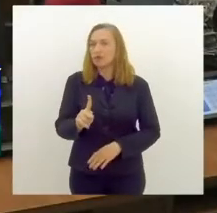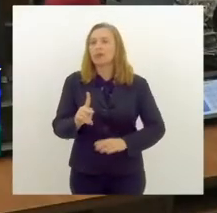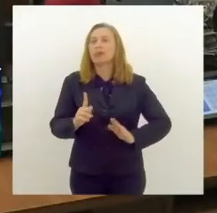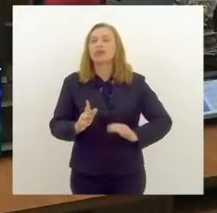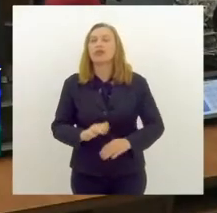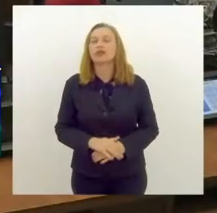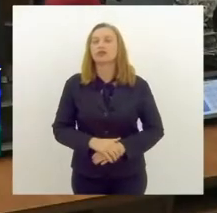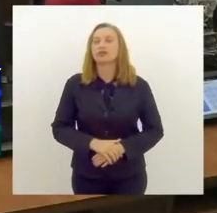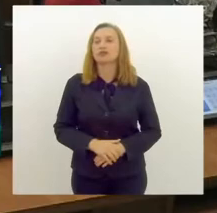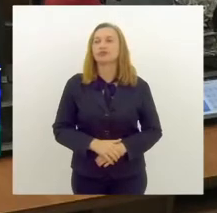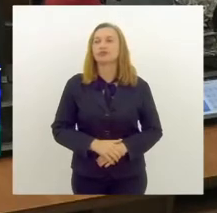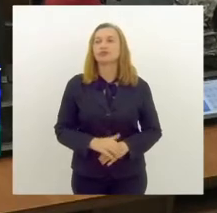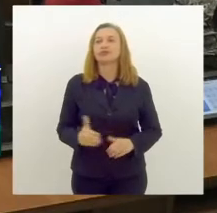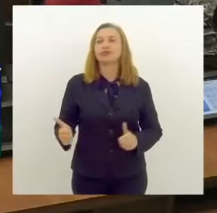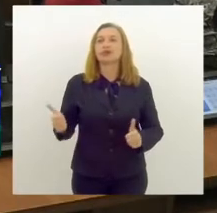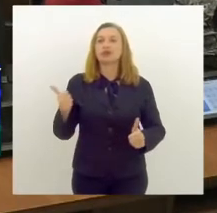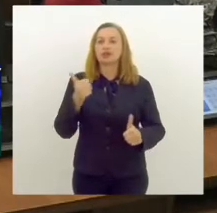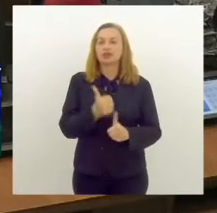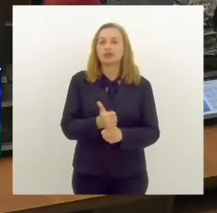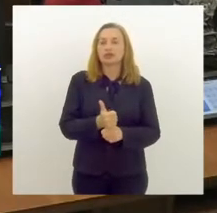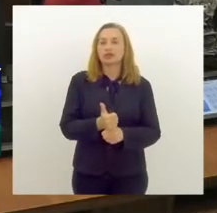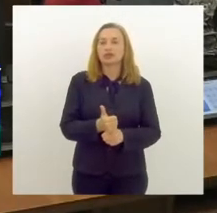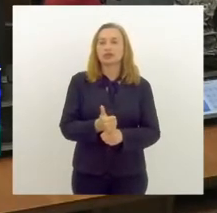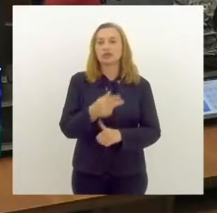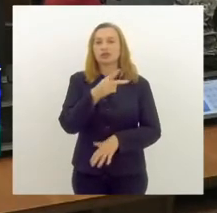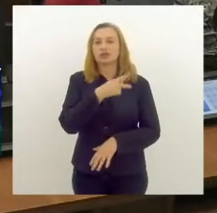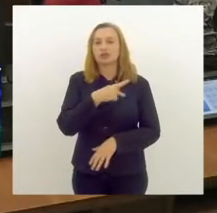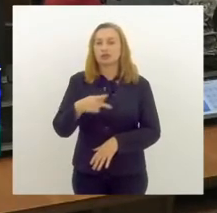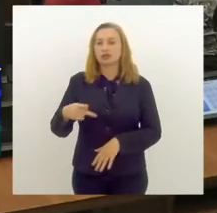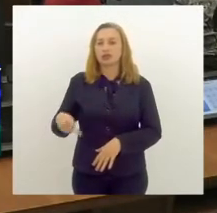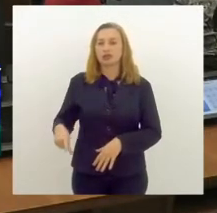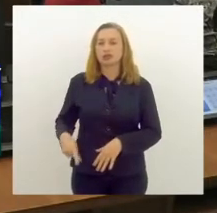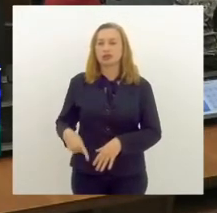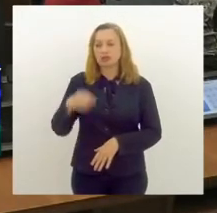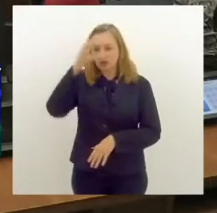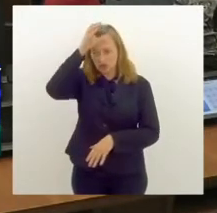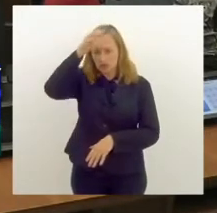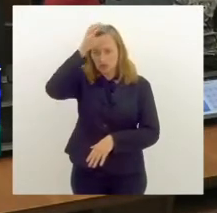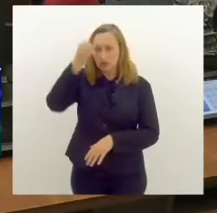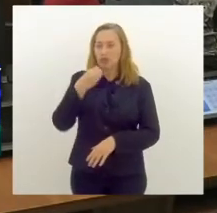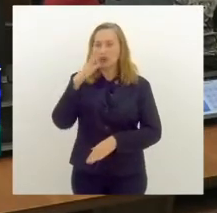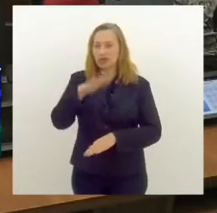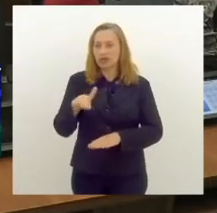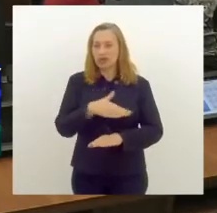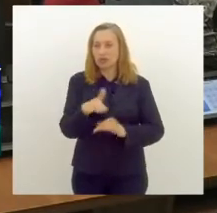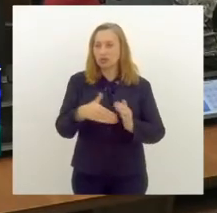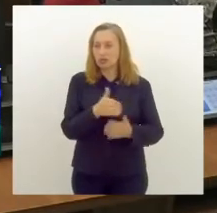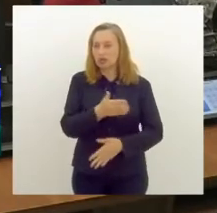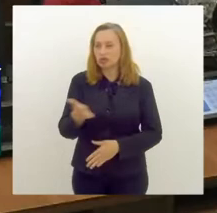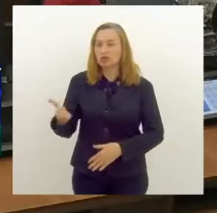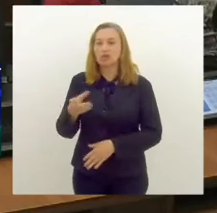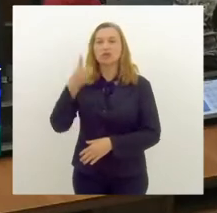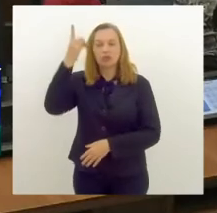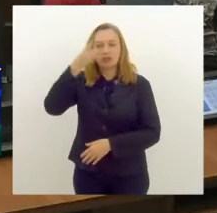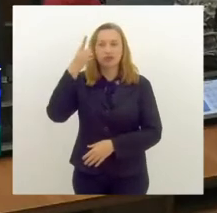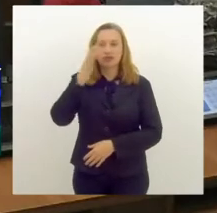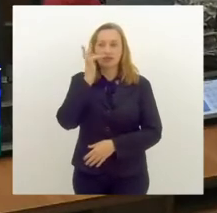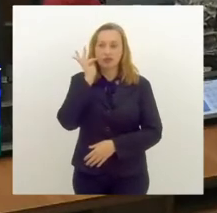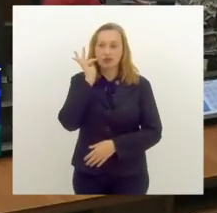a presidência para a deputada Tia Ju. Boa tarde a todas e todos. Deputado Flávio Serafini. Boa